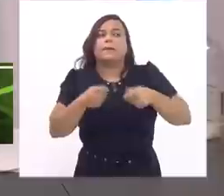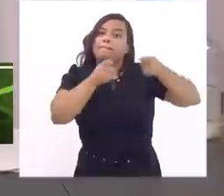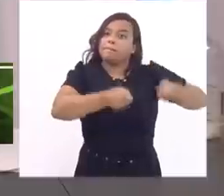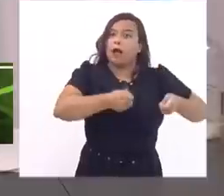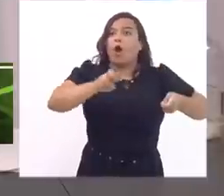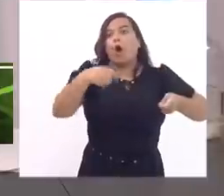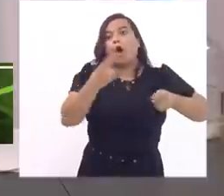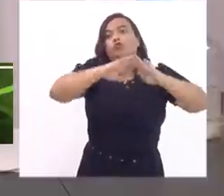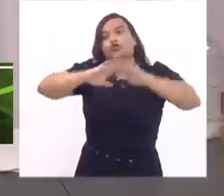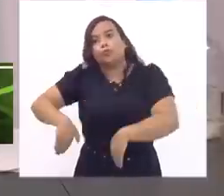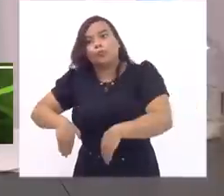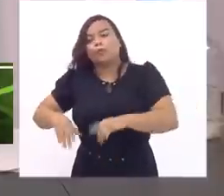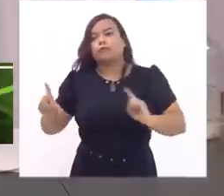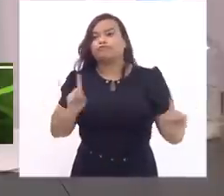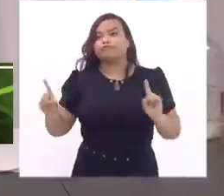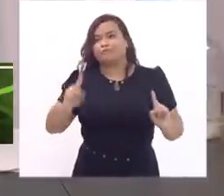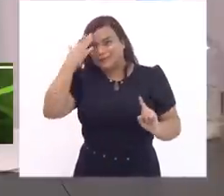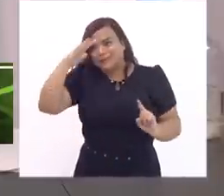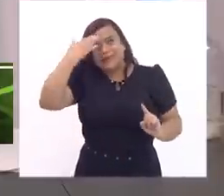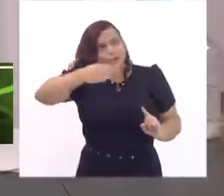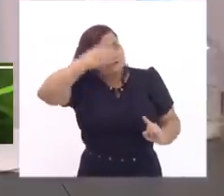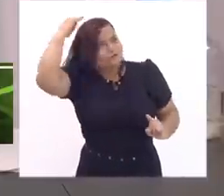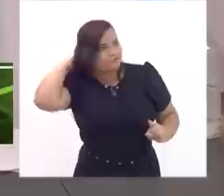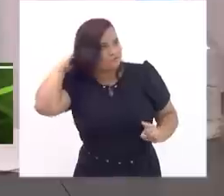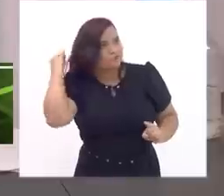Márcio? É uma questão...